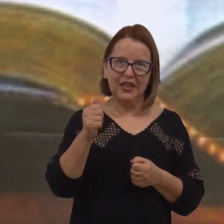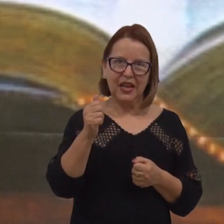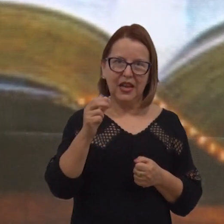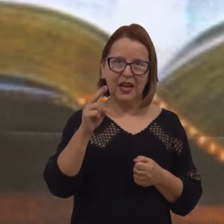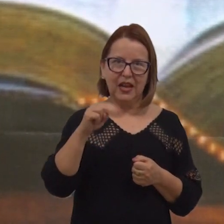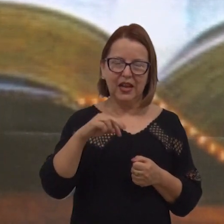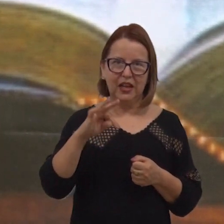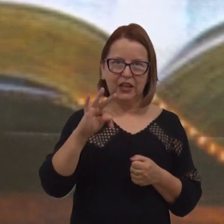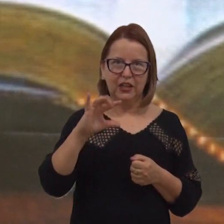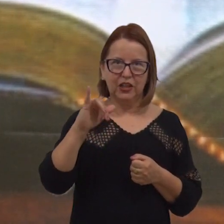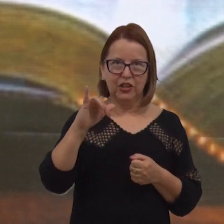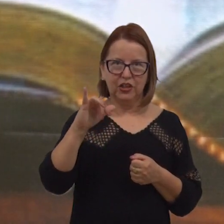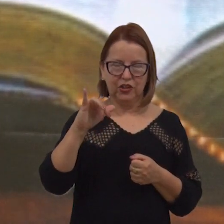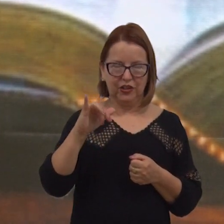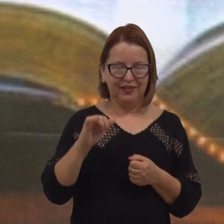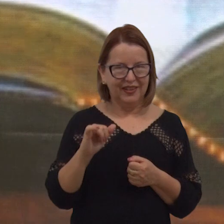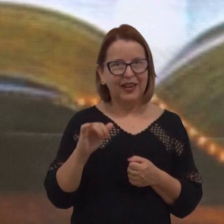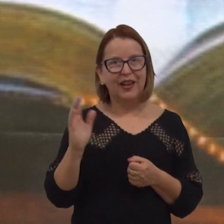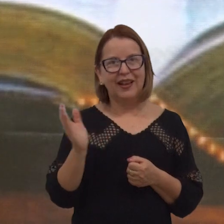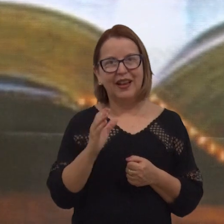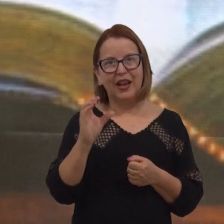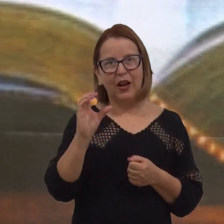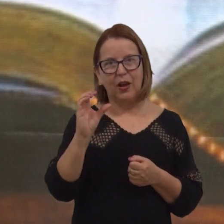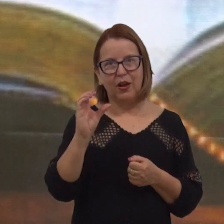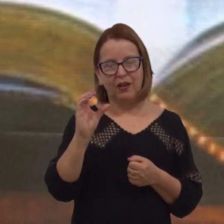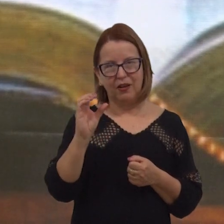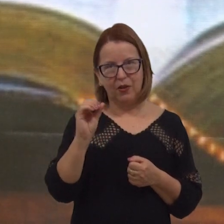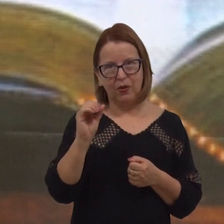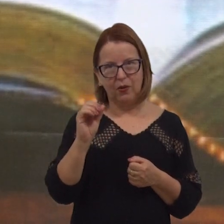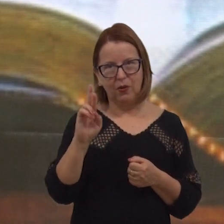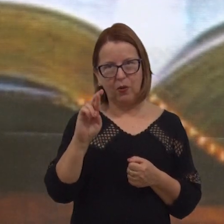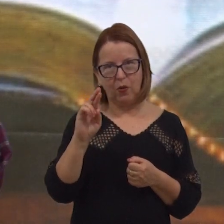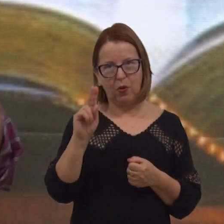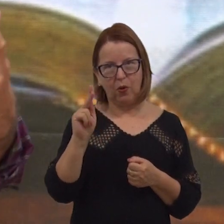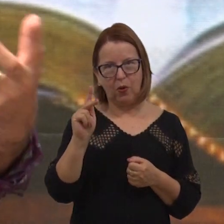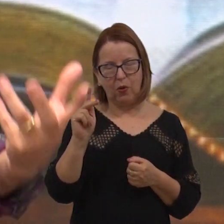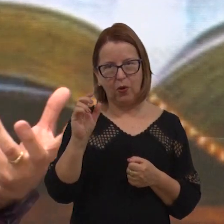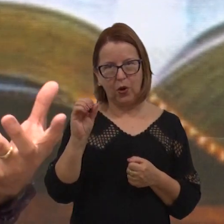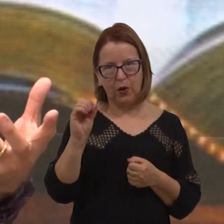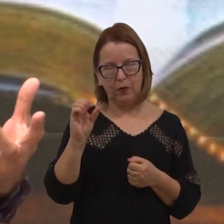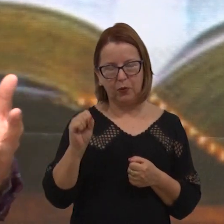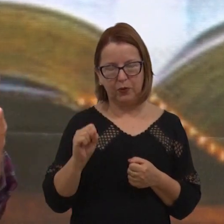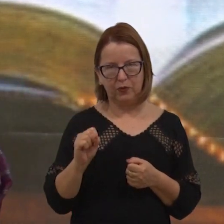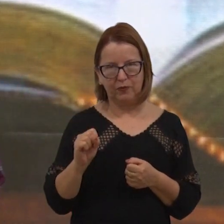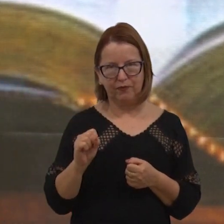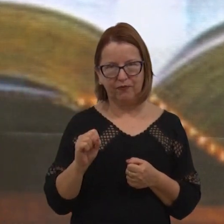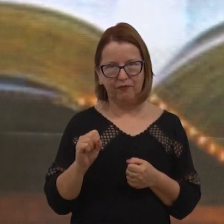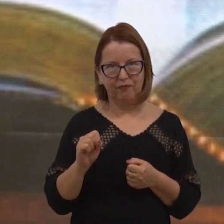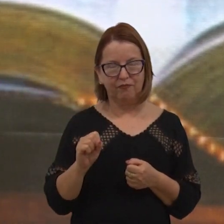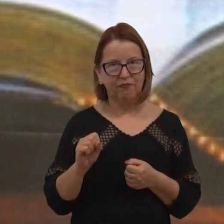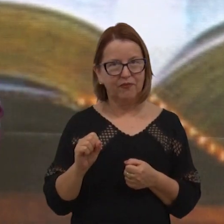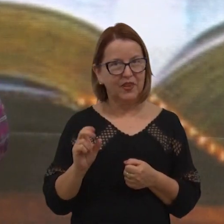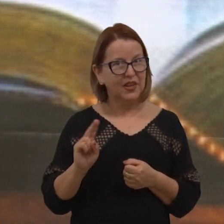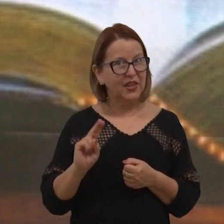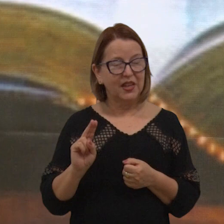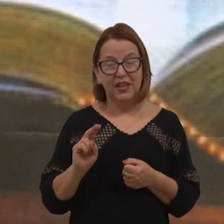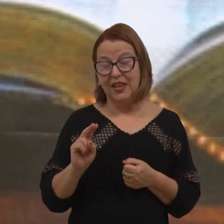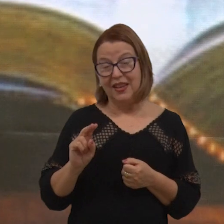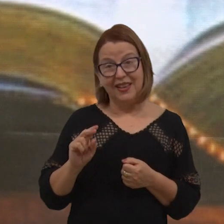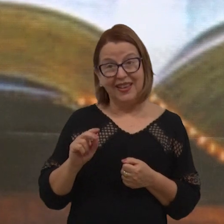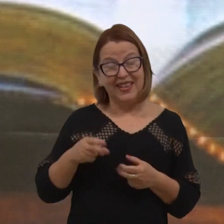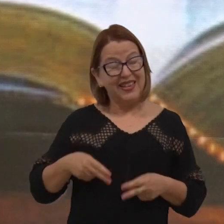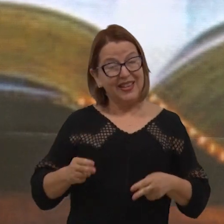sempre esclarecidos. Achei interessante isso. Nem sempre esclarecidos, porque isso é espiritual, meu